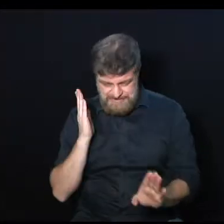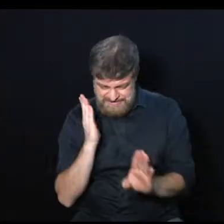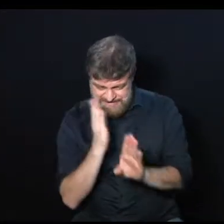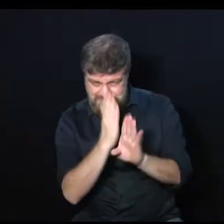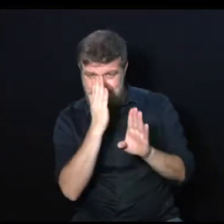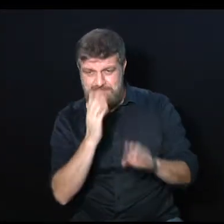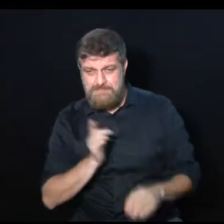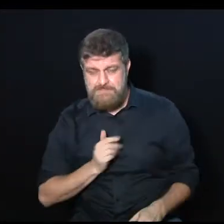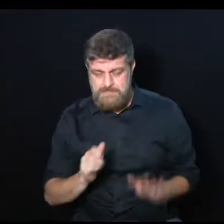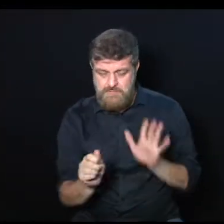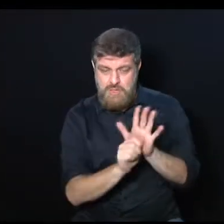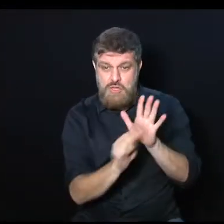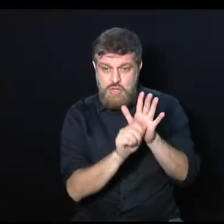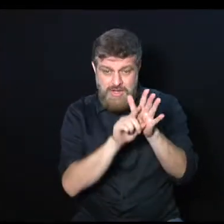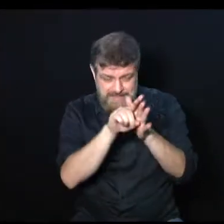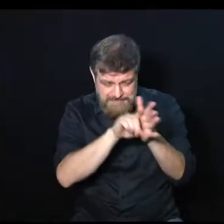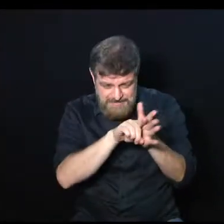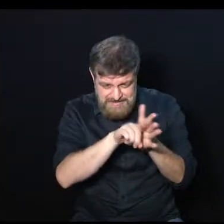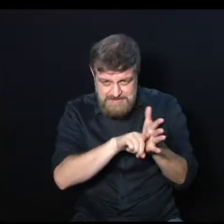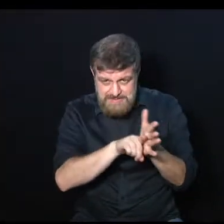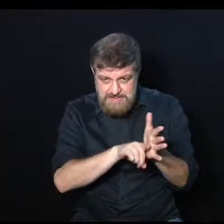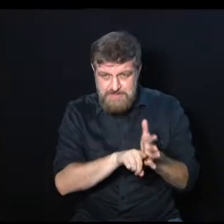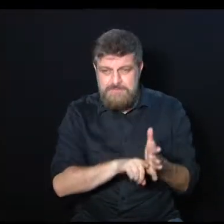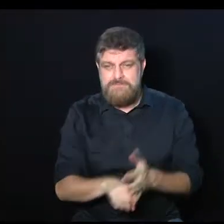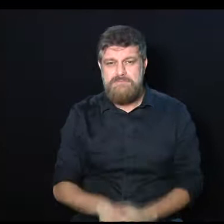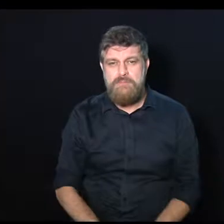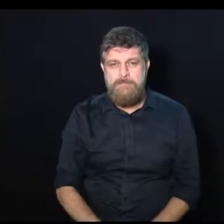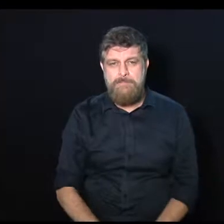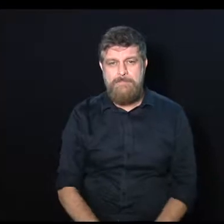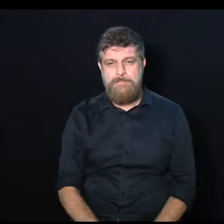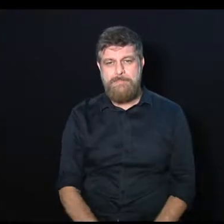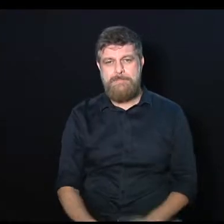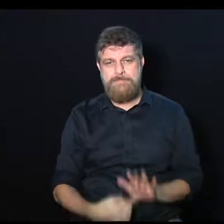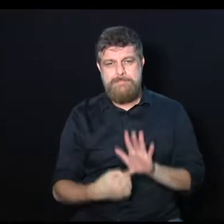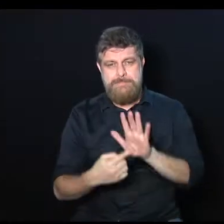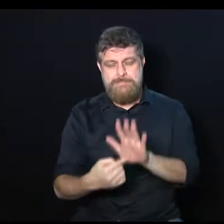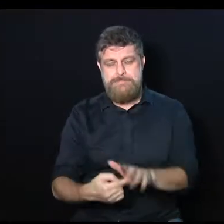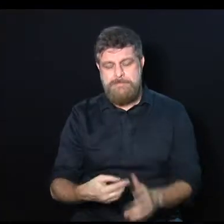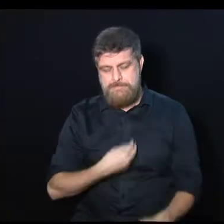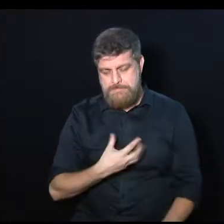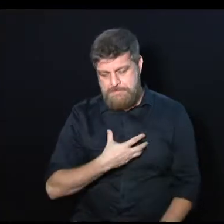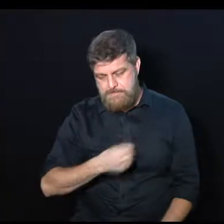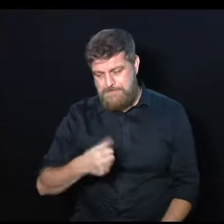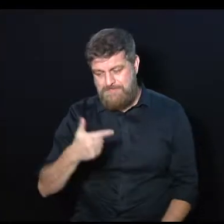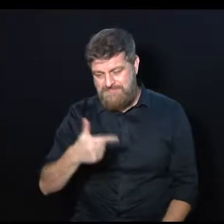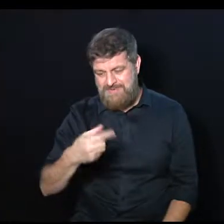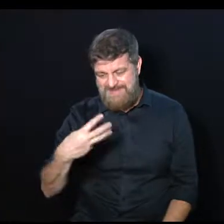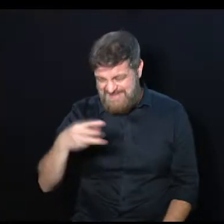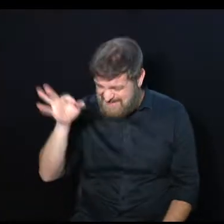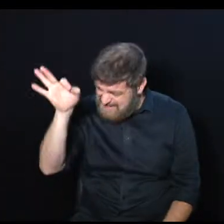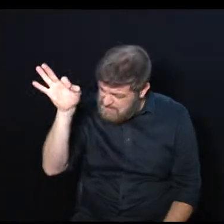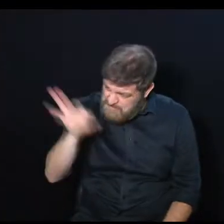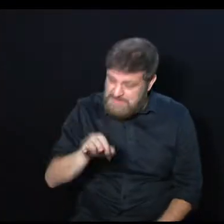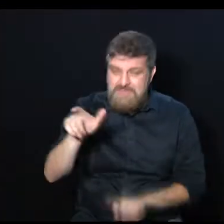de toxicologia analítica. Então, mostrando tentativas de suicídio, quase 23% dos